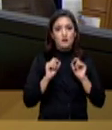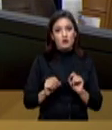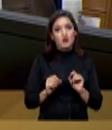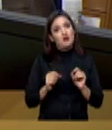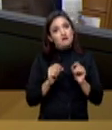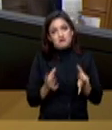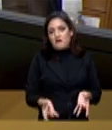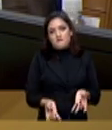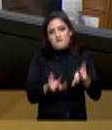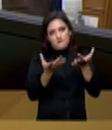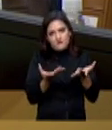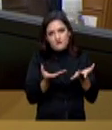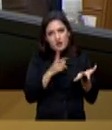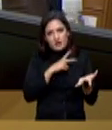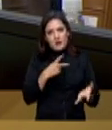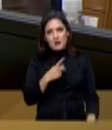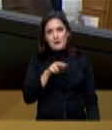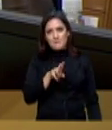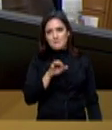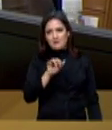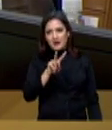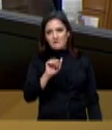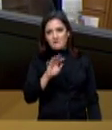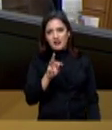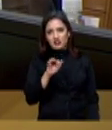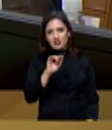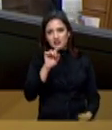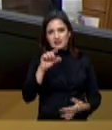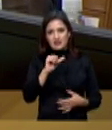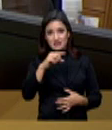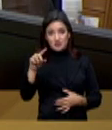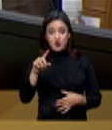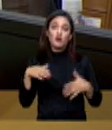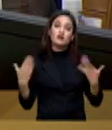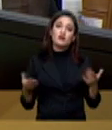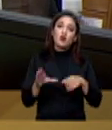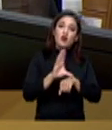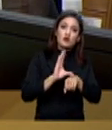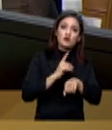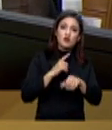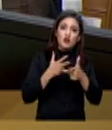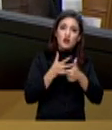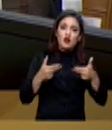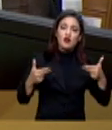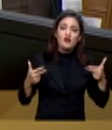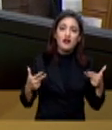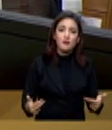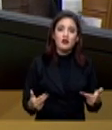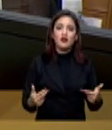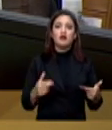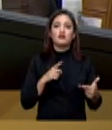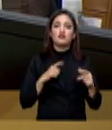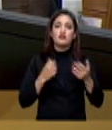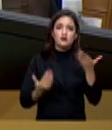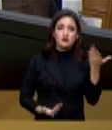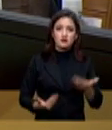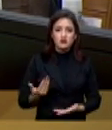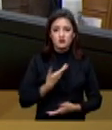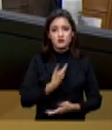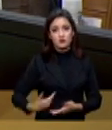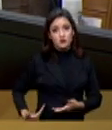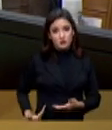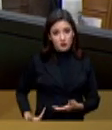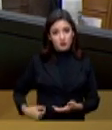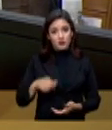privatização aquele tem contornos distintos quando se trata de serviço público de